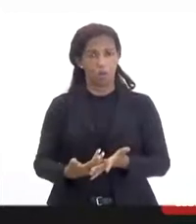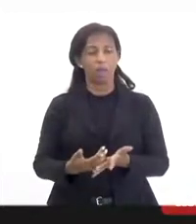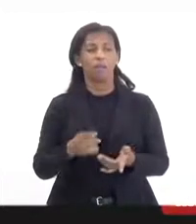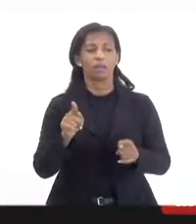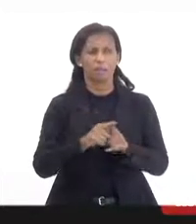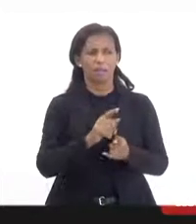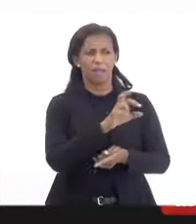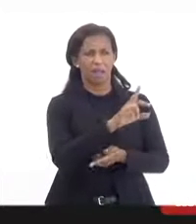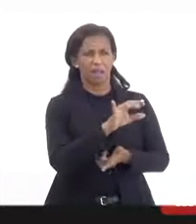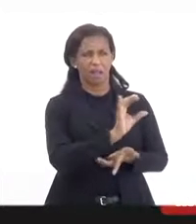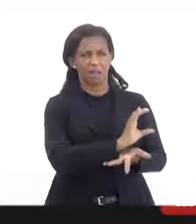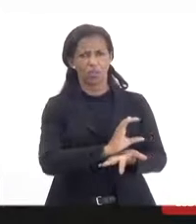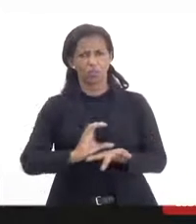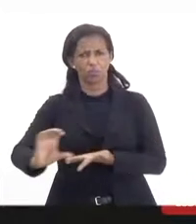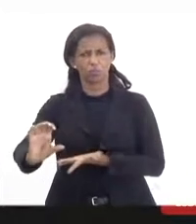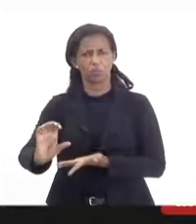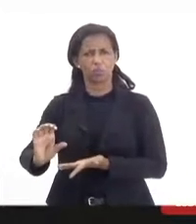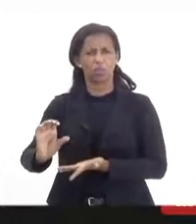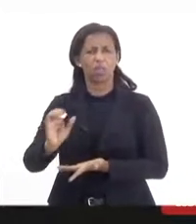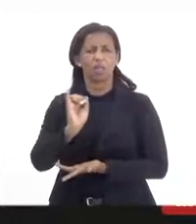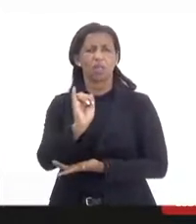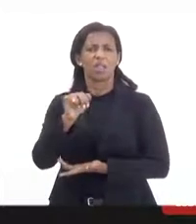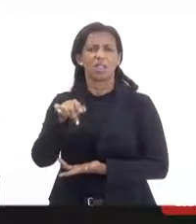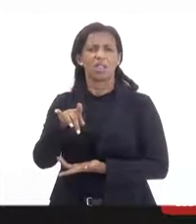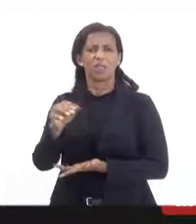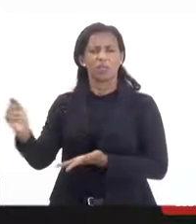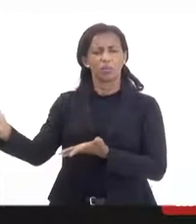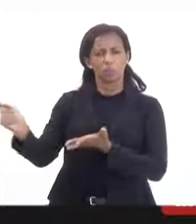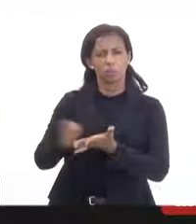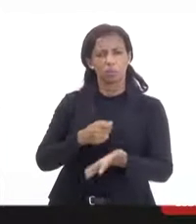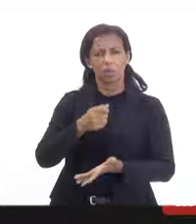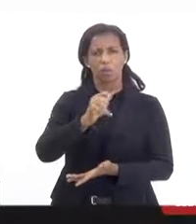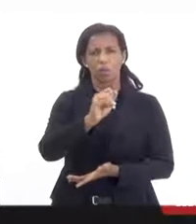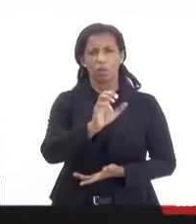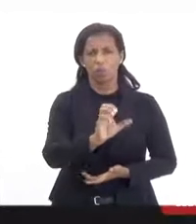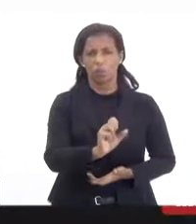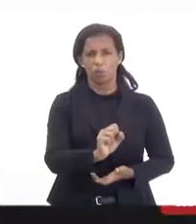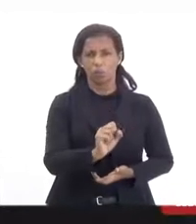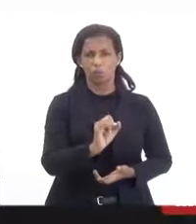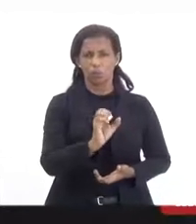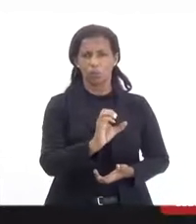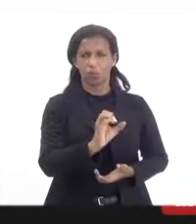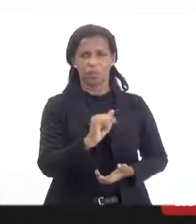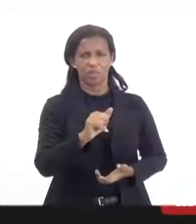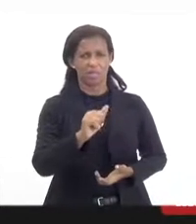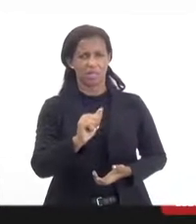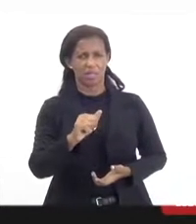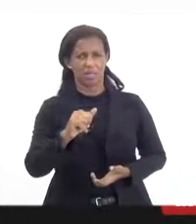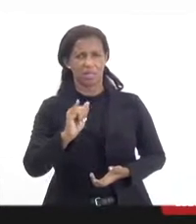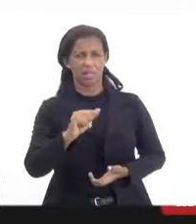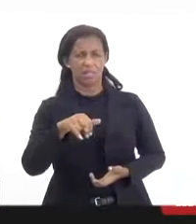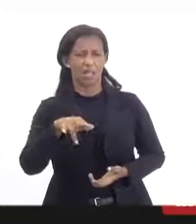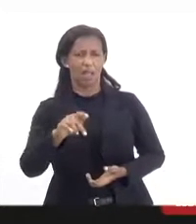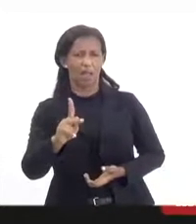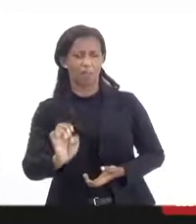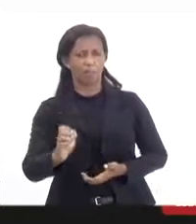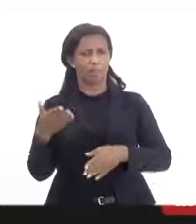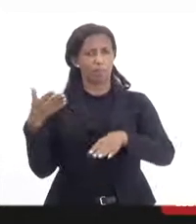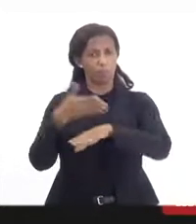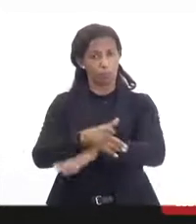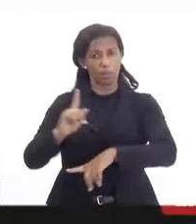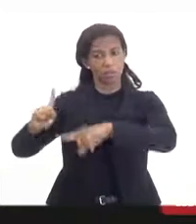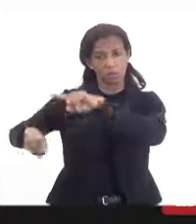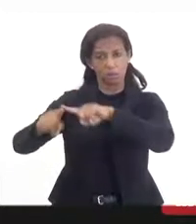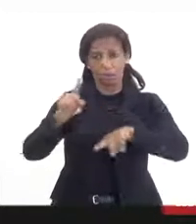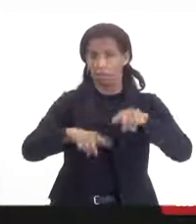de mercadoria registrada no CIAP, né, o livro de ativo permanente, por entradas de